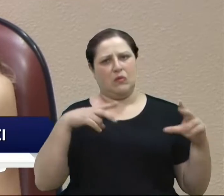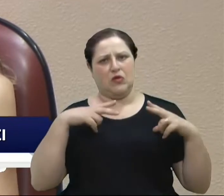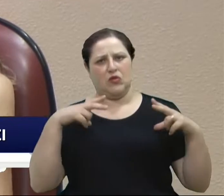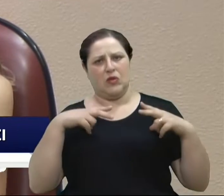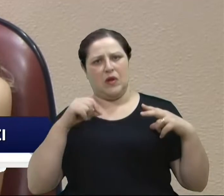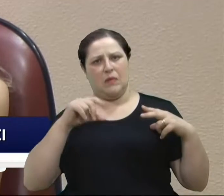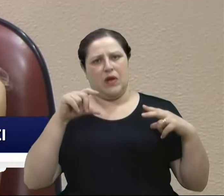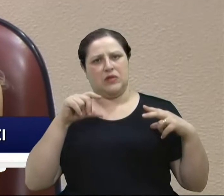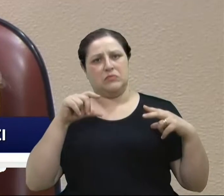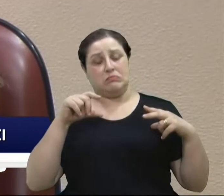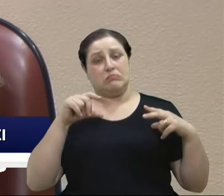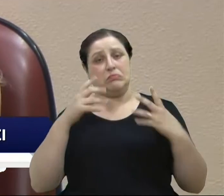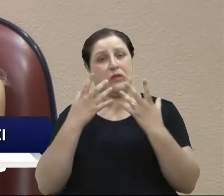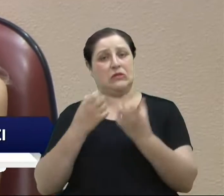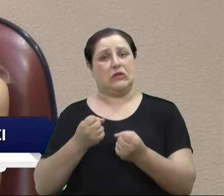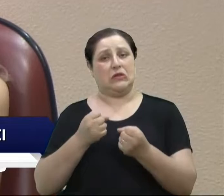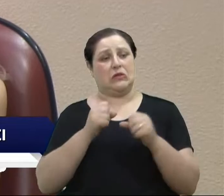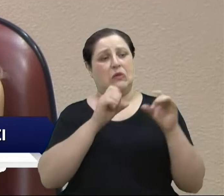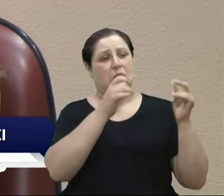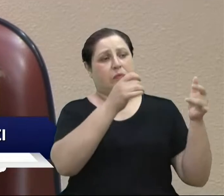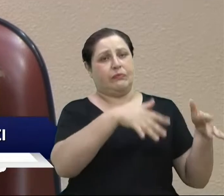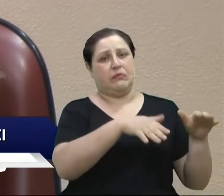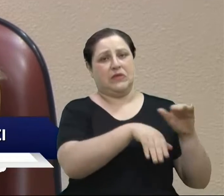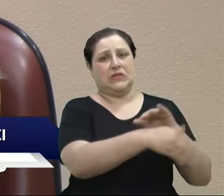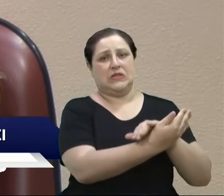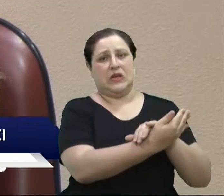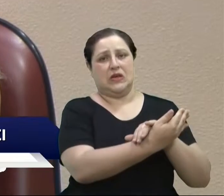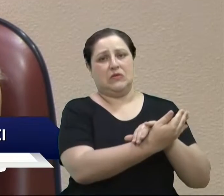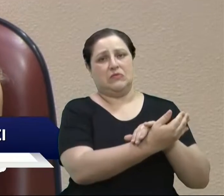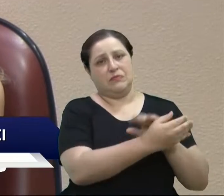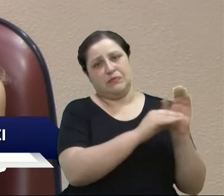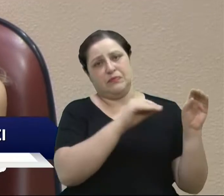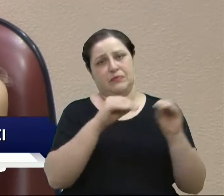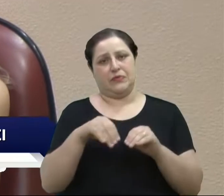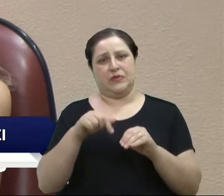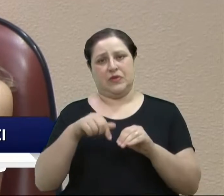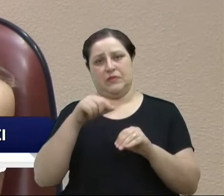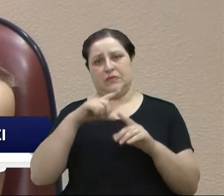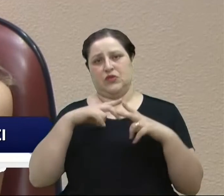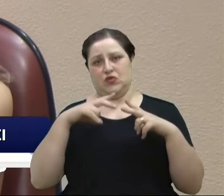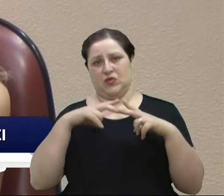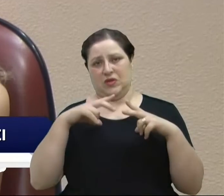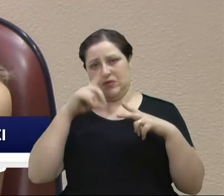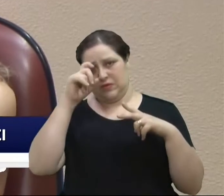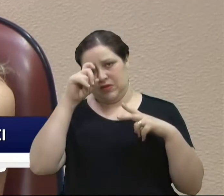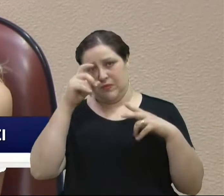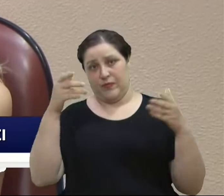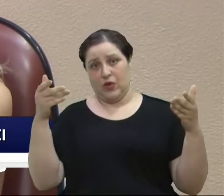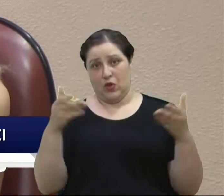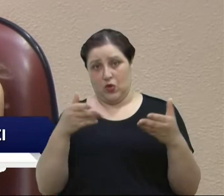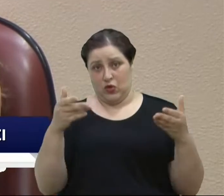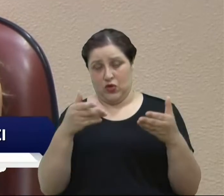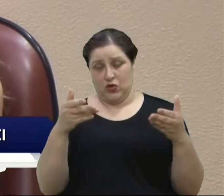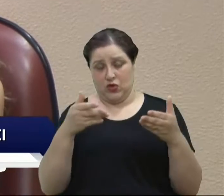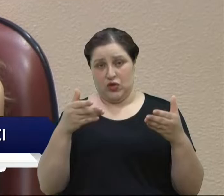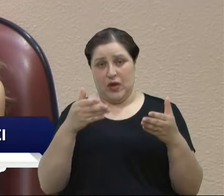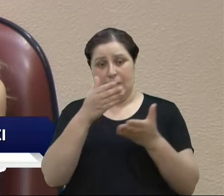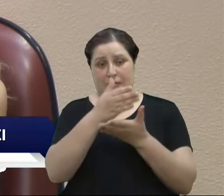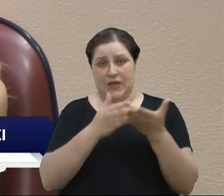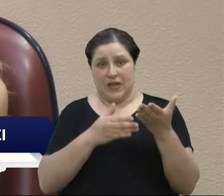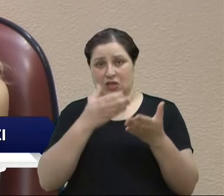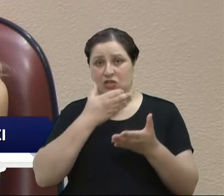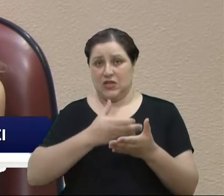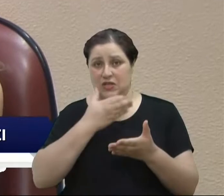Agora, nesse momento, em praticamente metade de dezembro, nós estamos com 21 médicos a menos. Uma situação